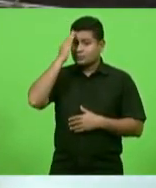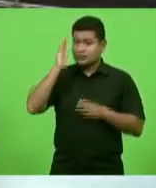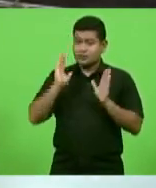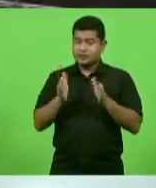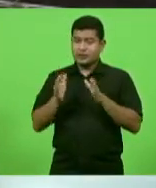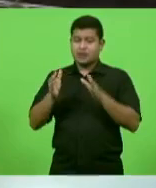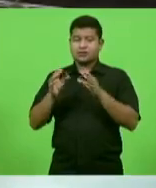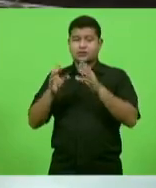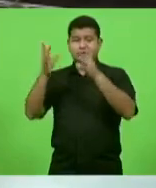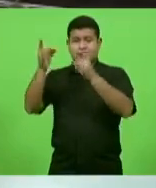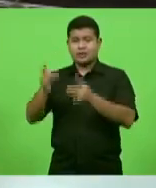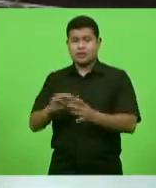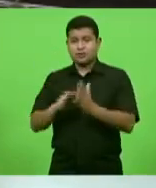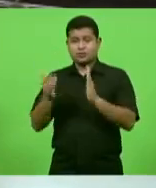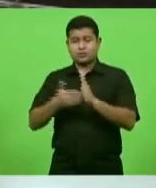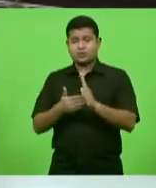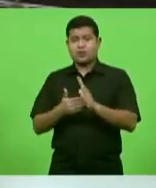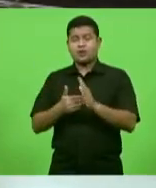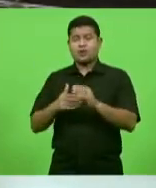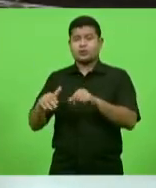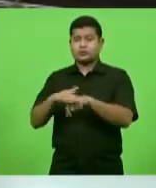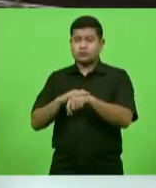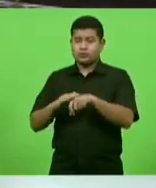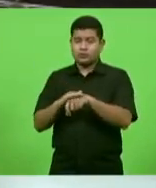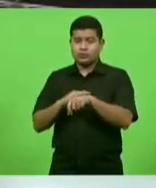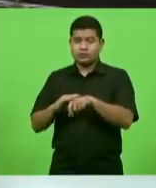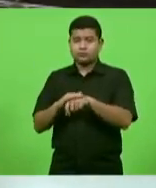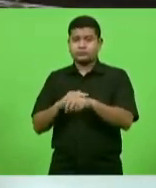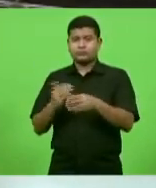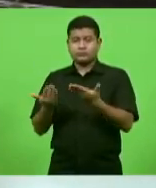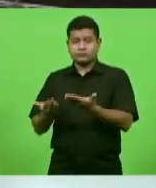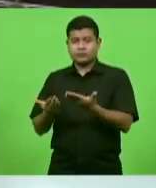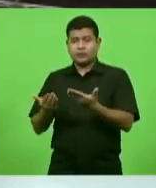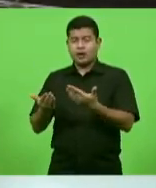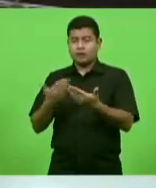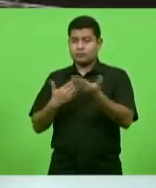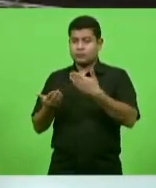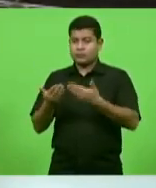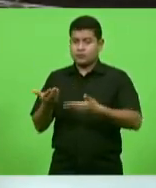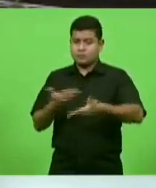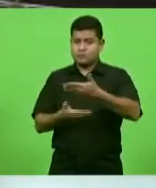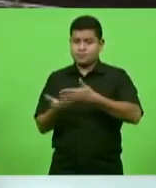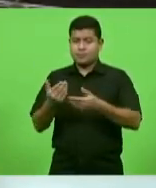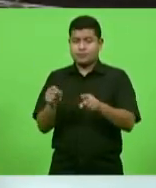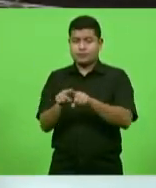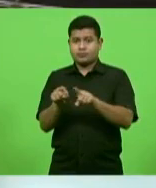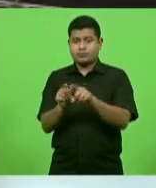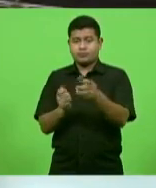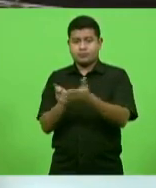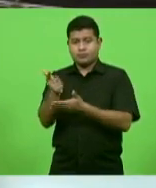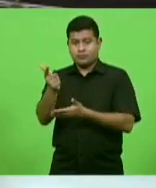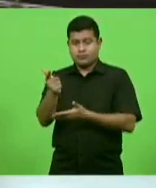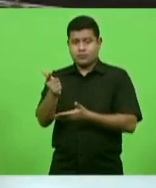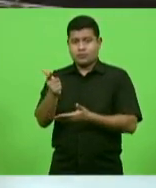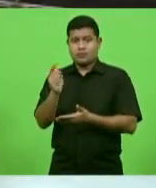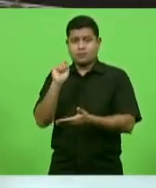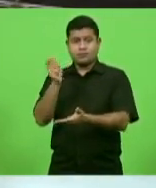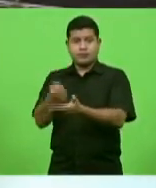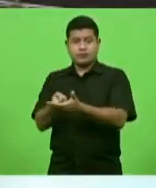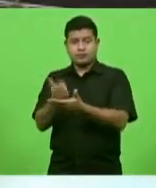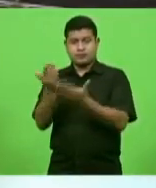específicos da negociação e do subsequente de pagamento antecipado a empresa veio da América